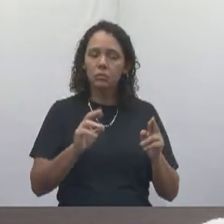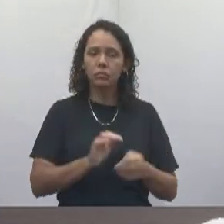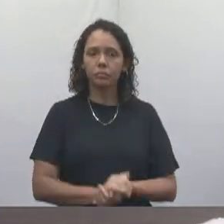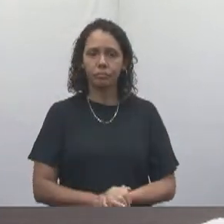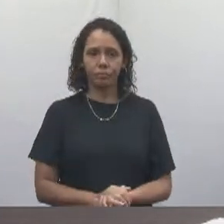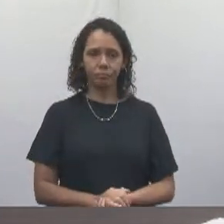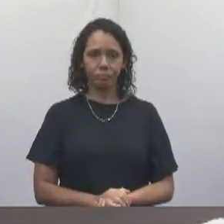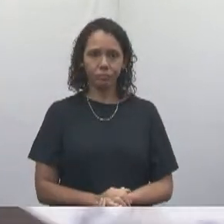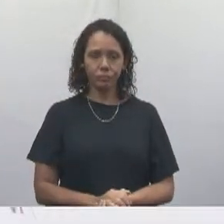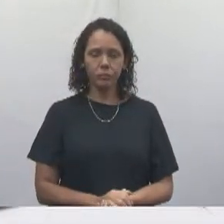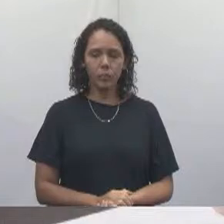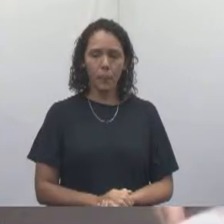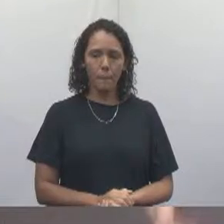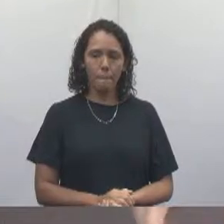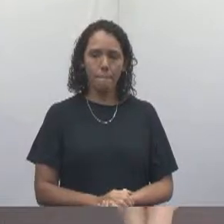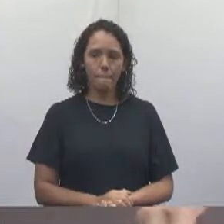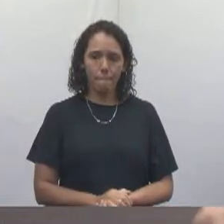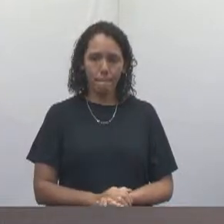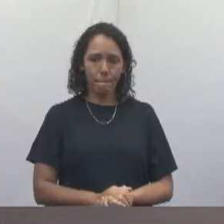Tribunal de Contas